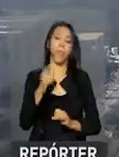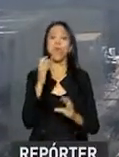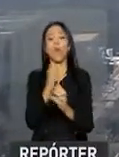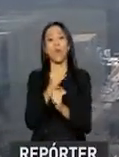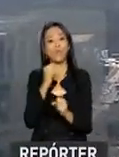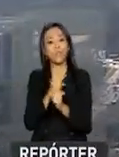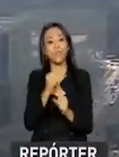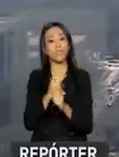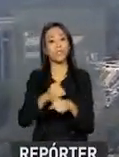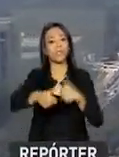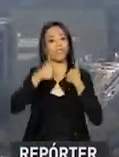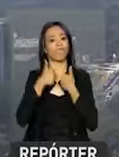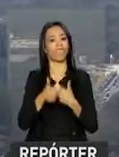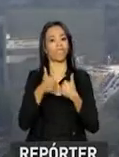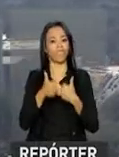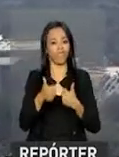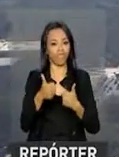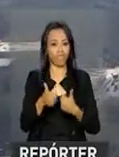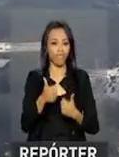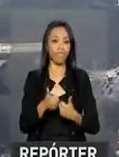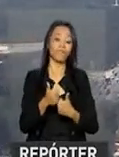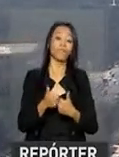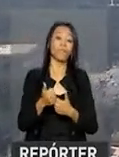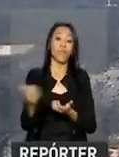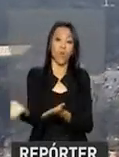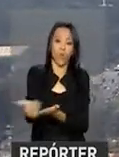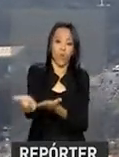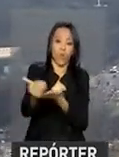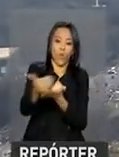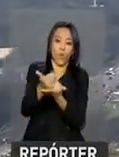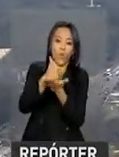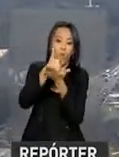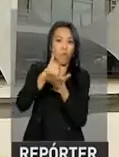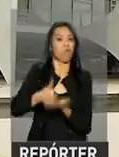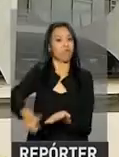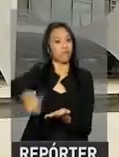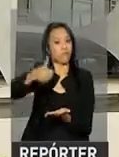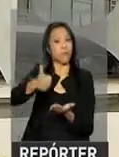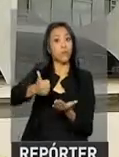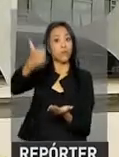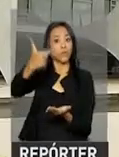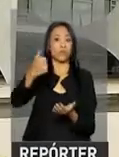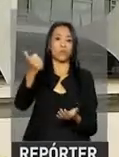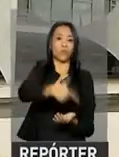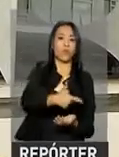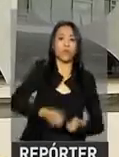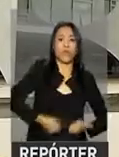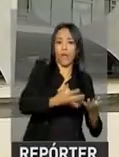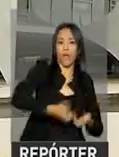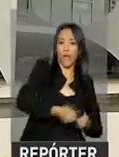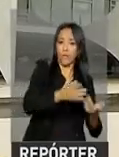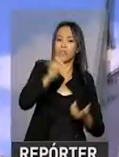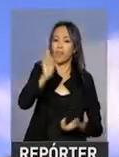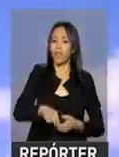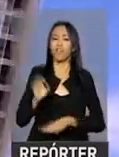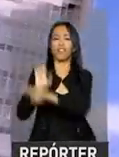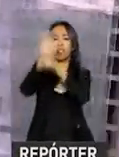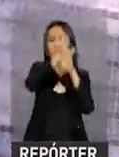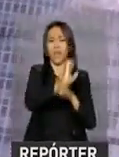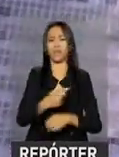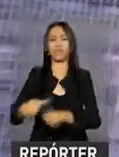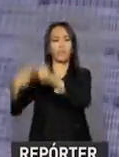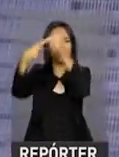as receitas superaram as despesas no mês passado no setor público que inclui o governo federal estados municípios